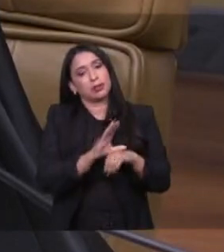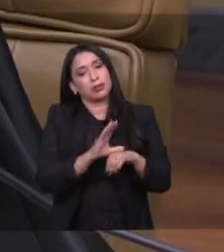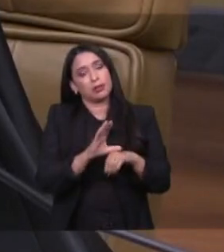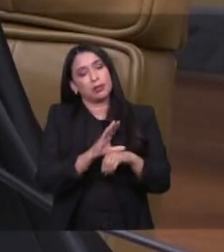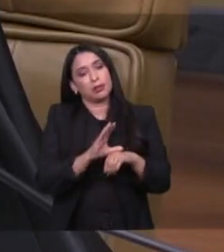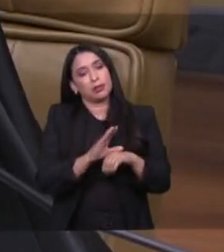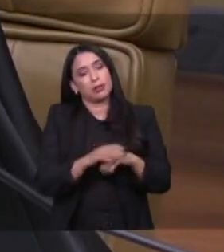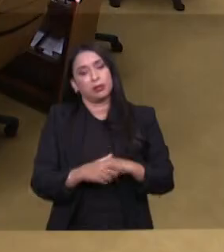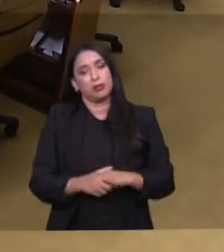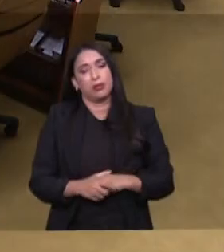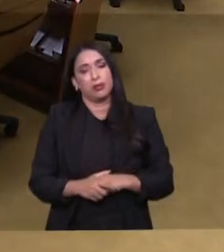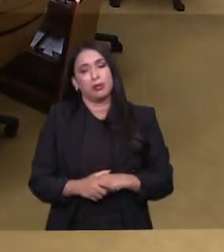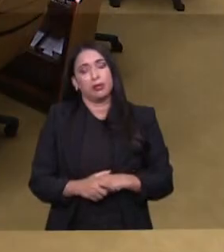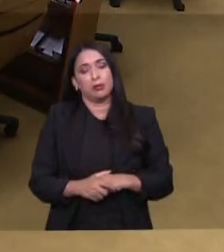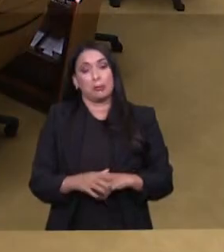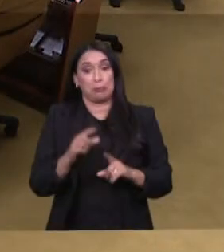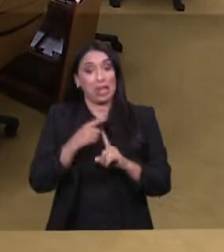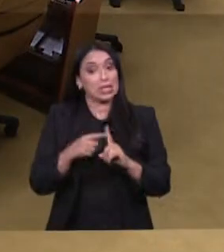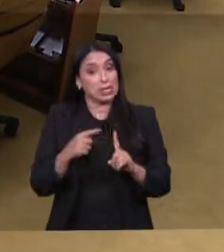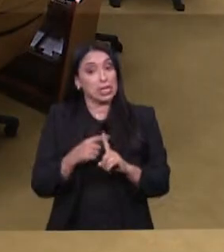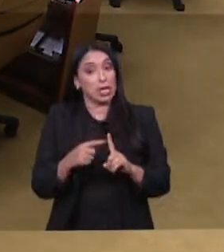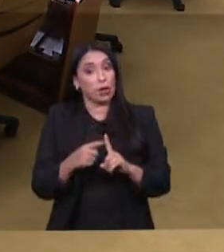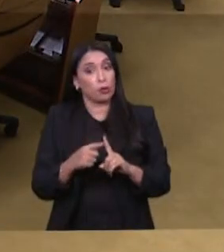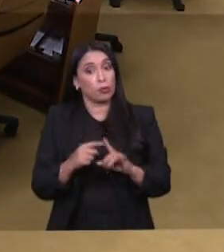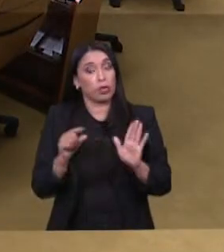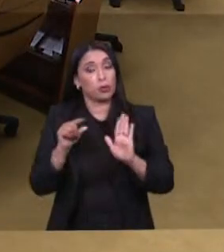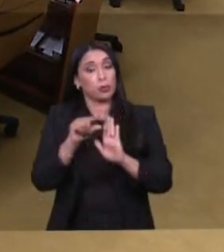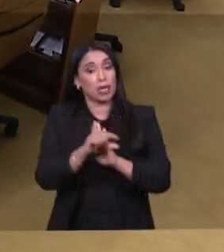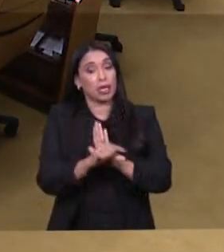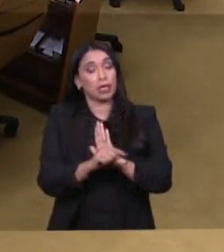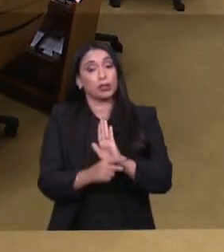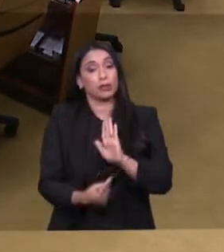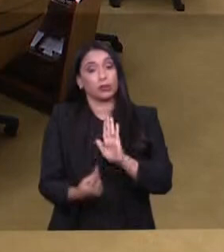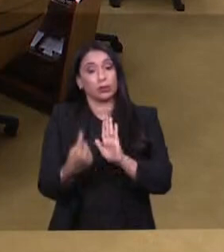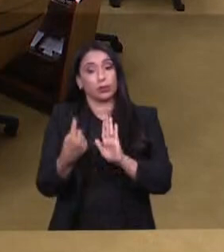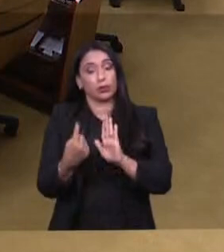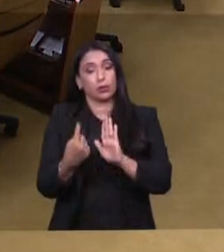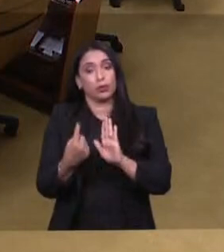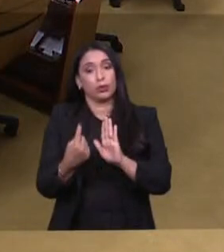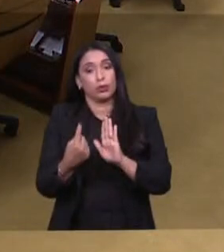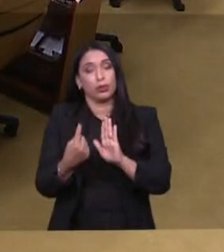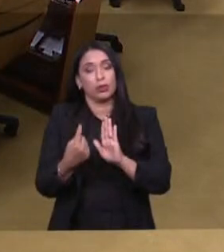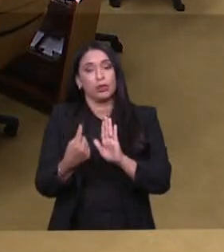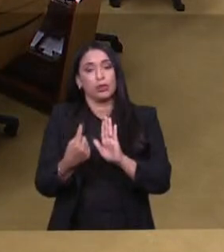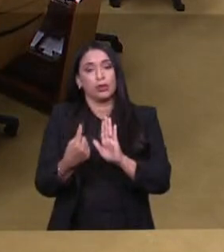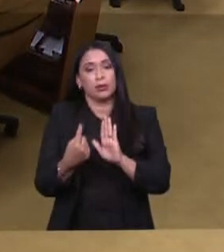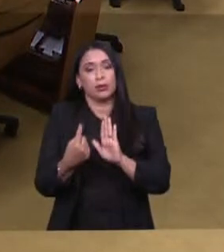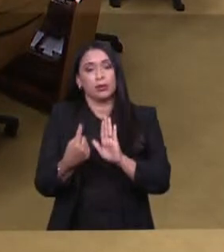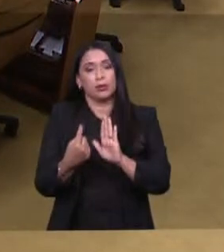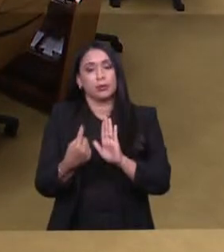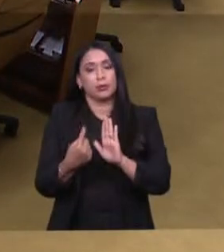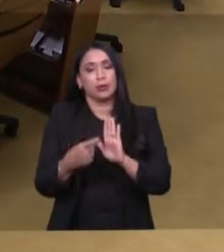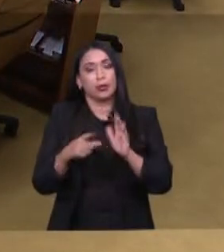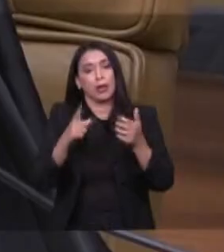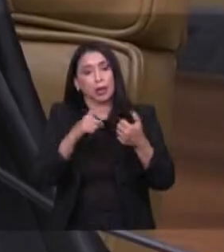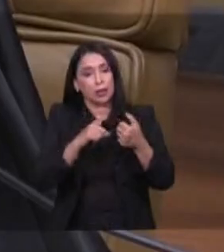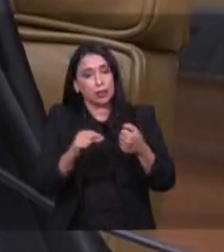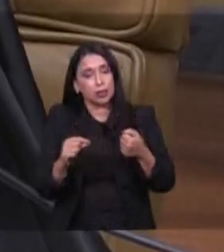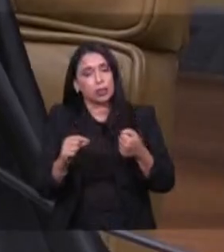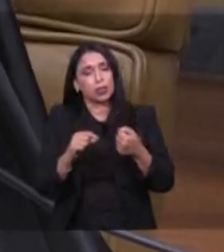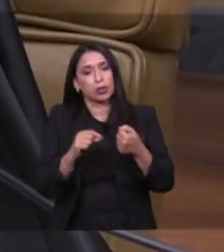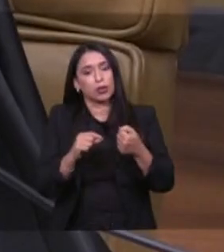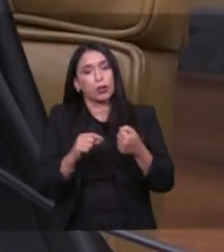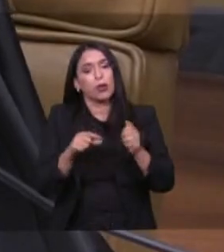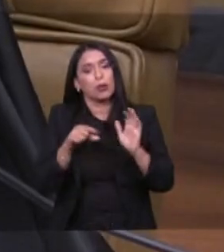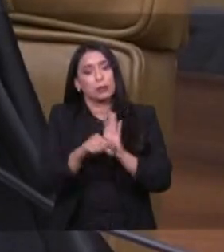Então, é constitucionalidade parcial, né? Porque é só do parágrafo único. É que estamos vendo dispositivo por dispositivo. No